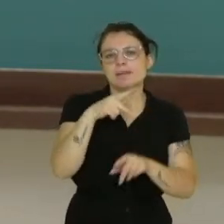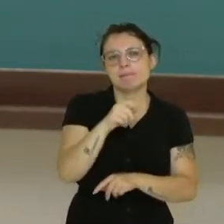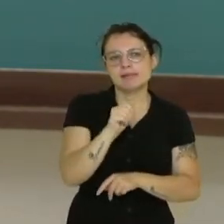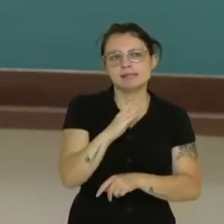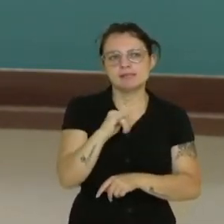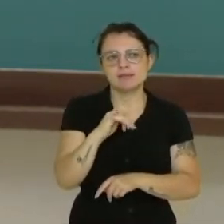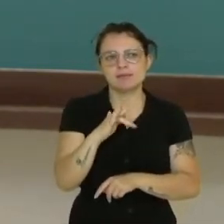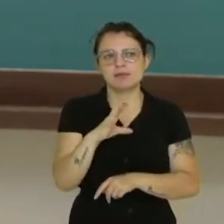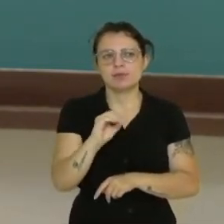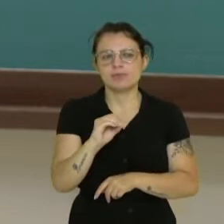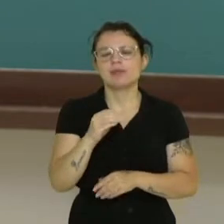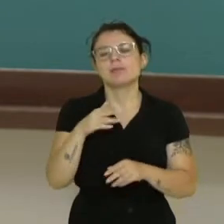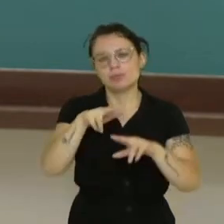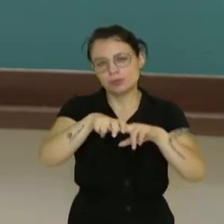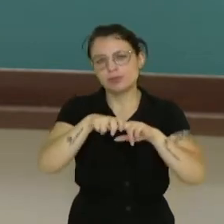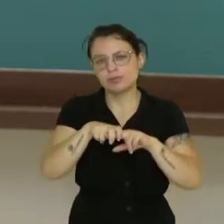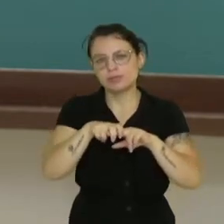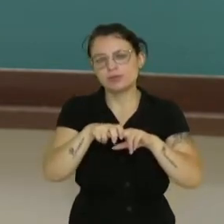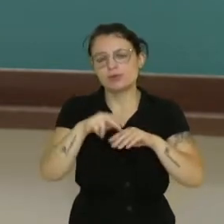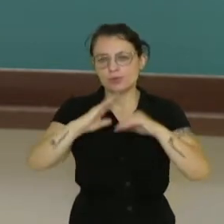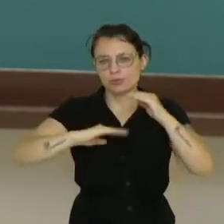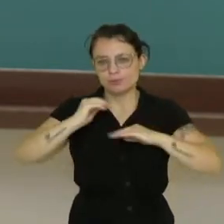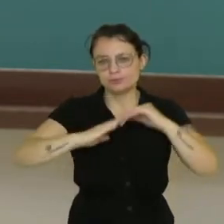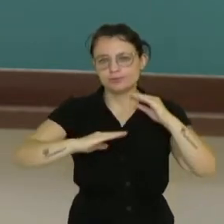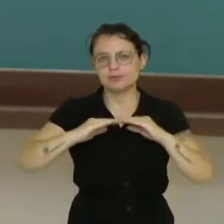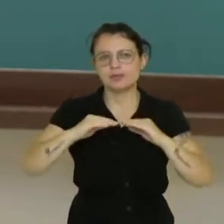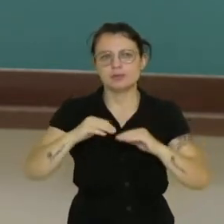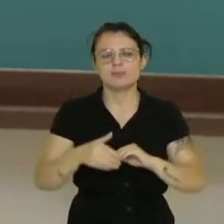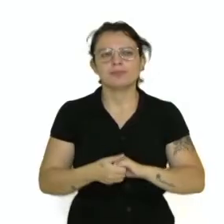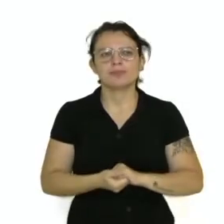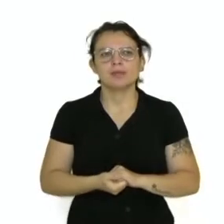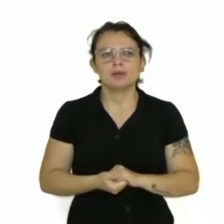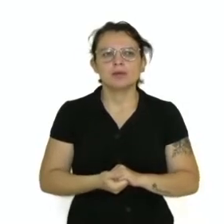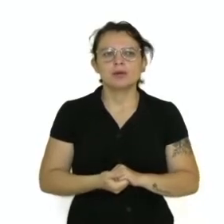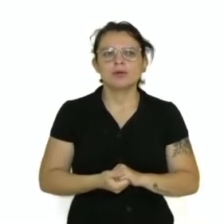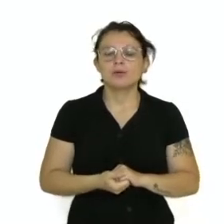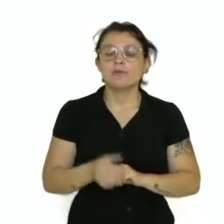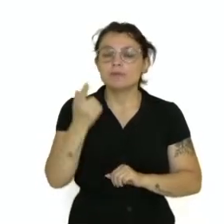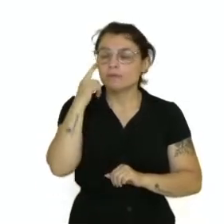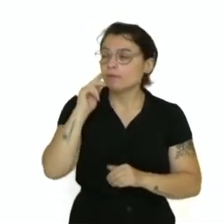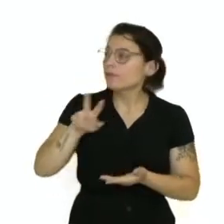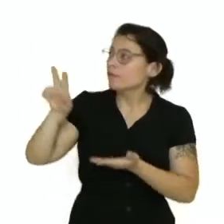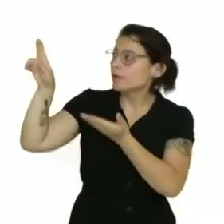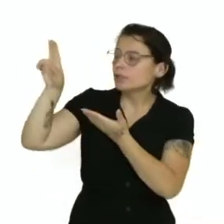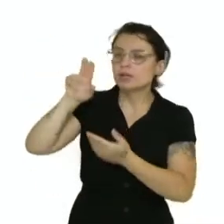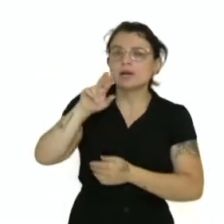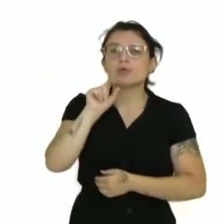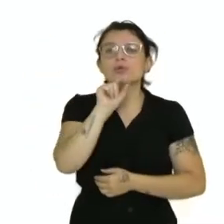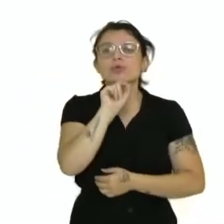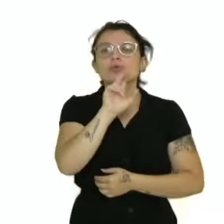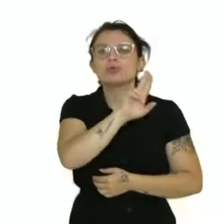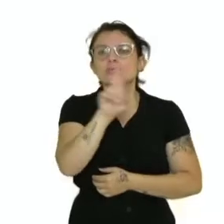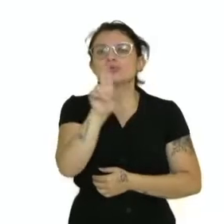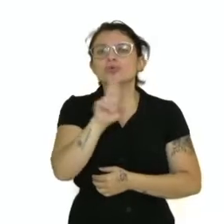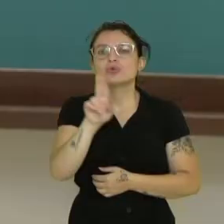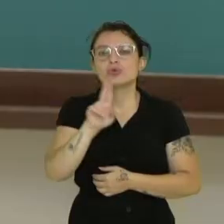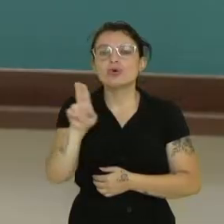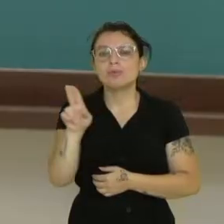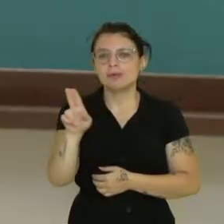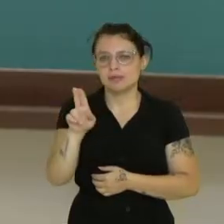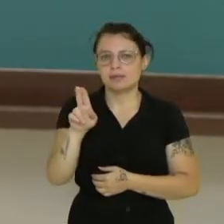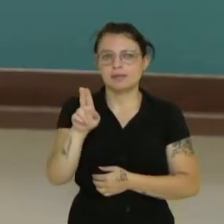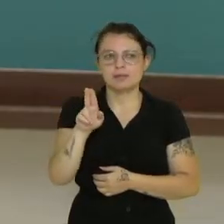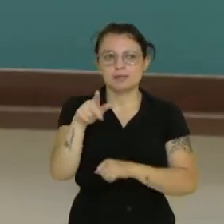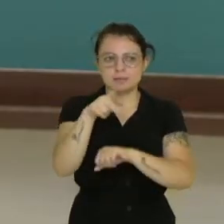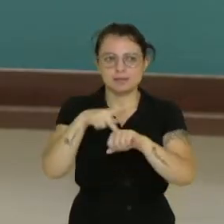Canal do Panamá. Beleza? Quais são esses países? Na América Central continental,